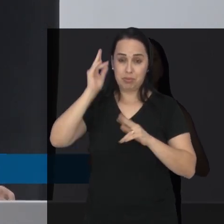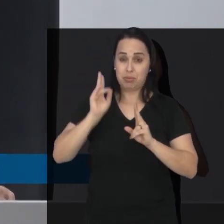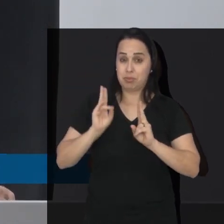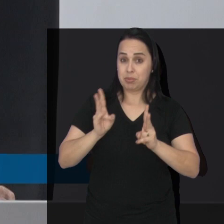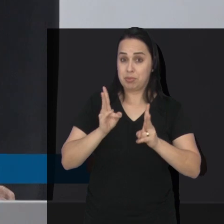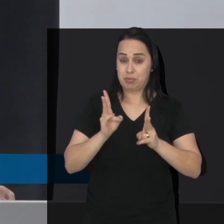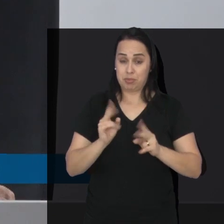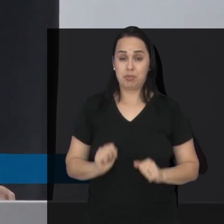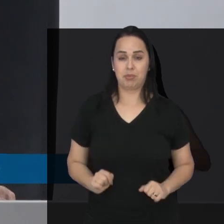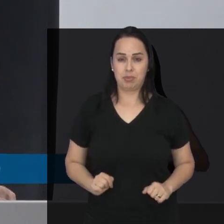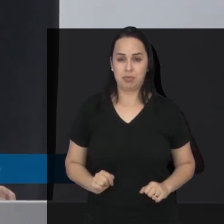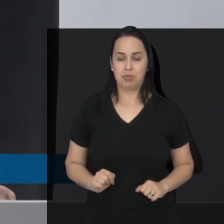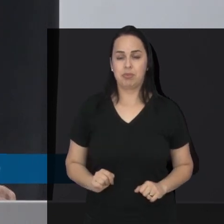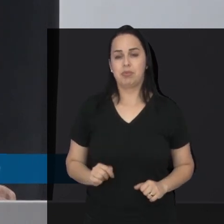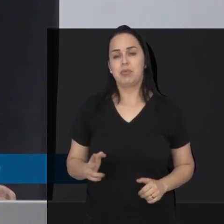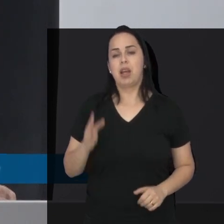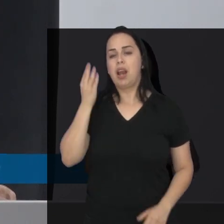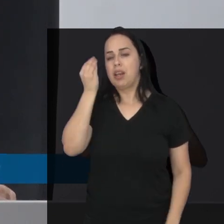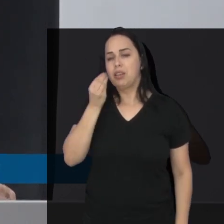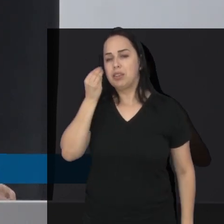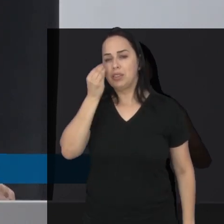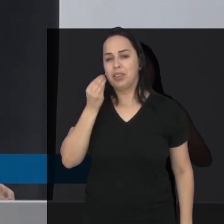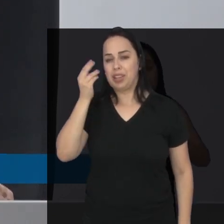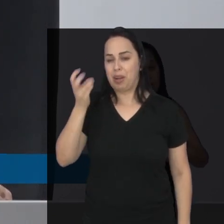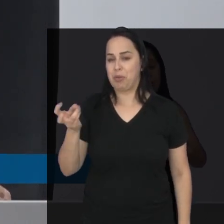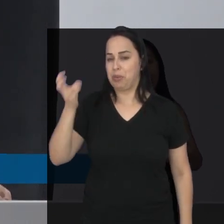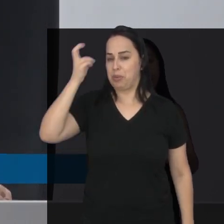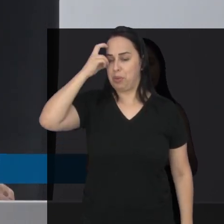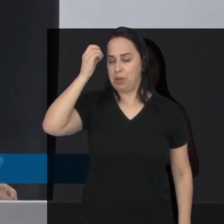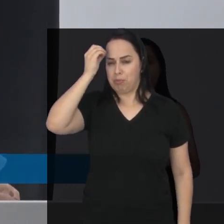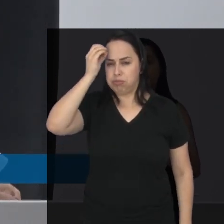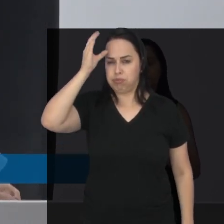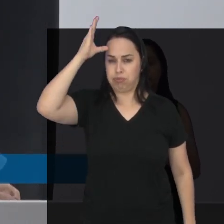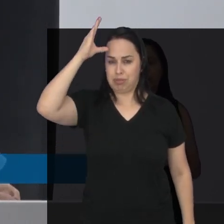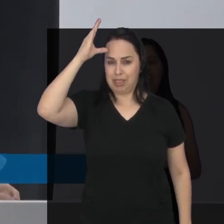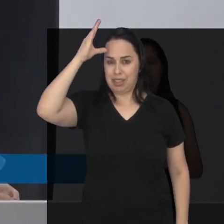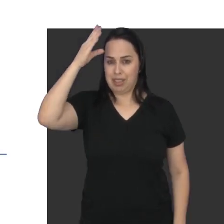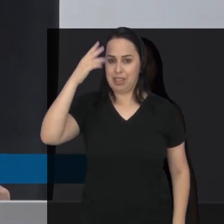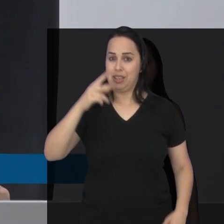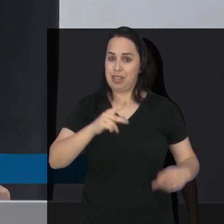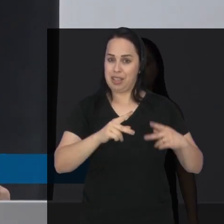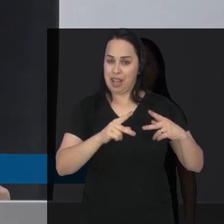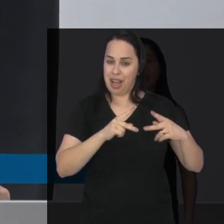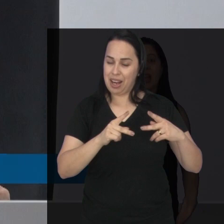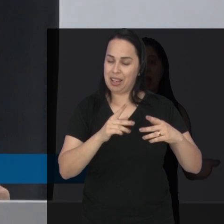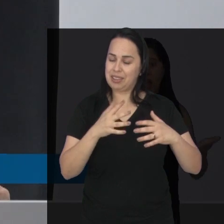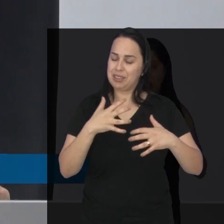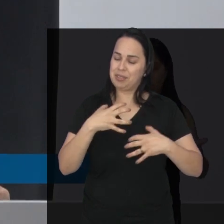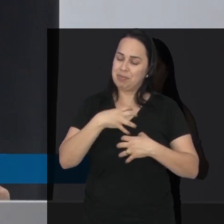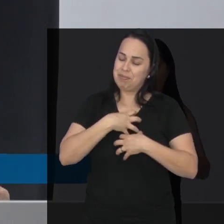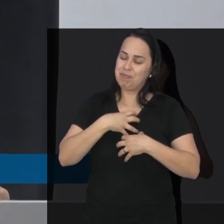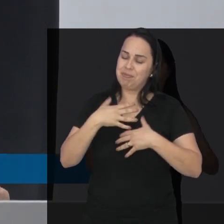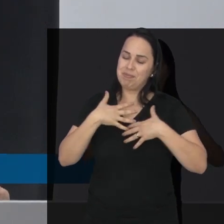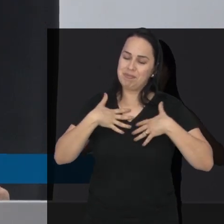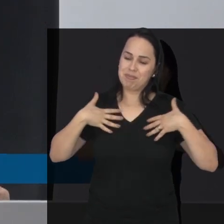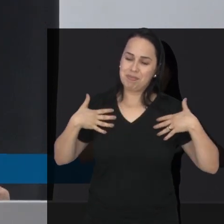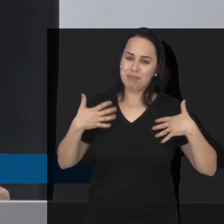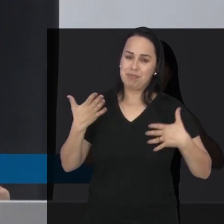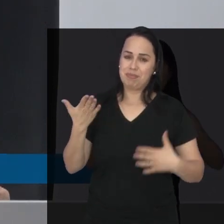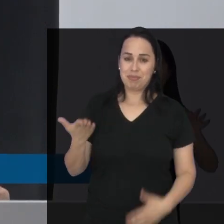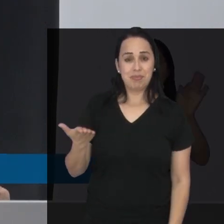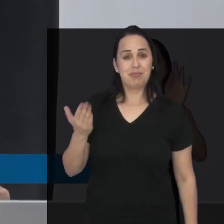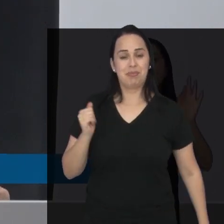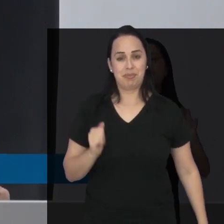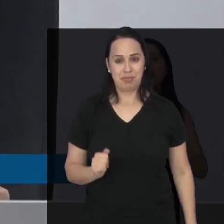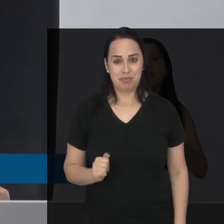agentes públicos, contribuindo com sua experiência, cultura e conhecimento. Nossa cidade alegra-se por tê-la